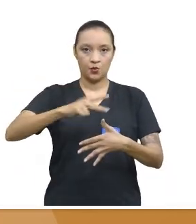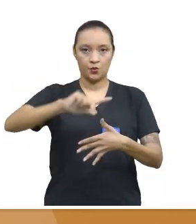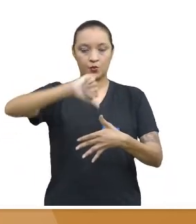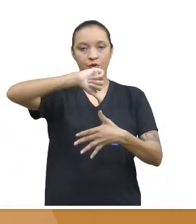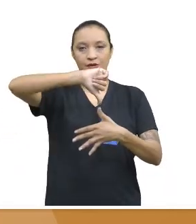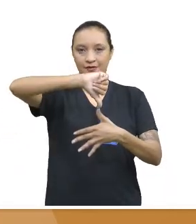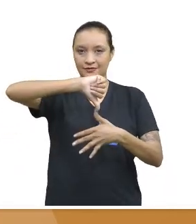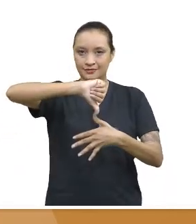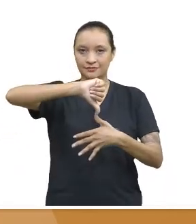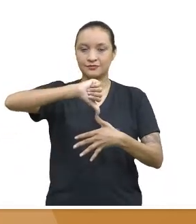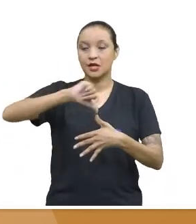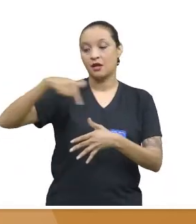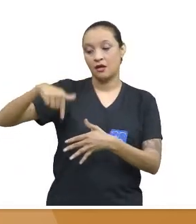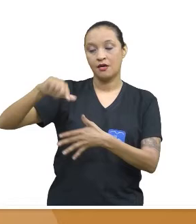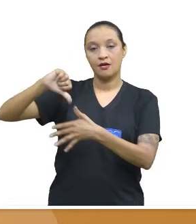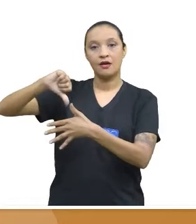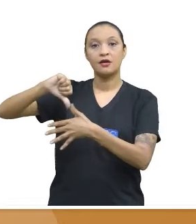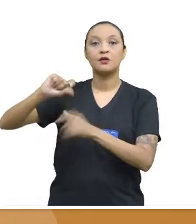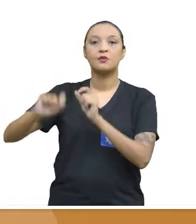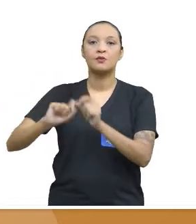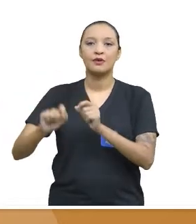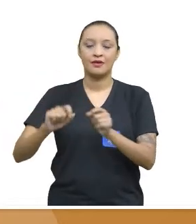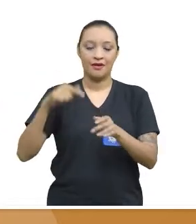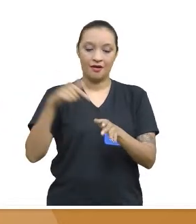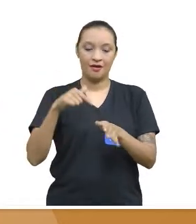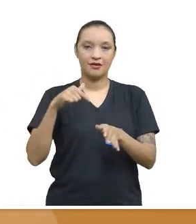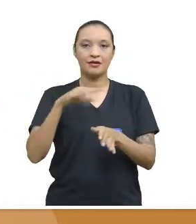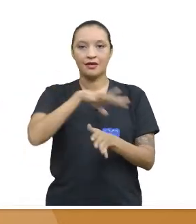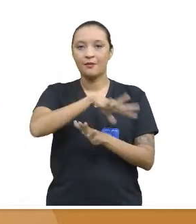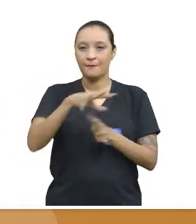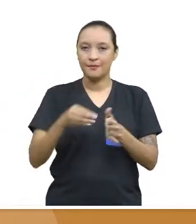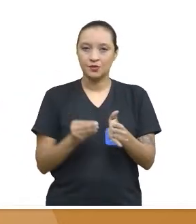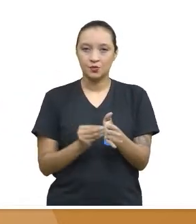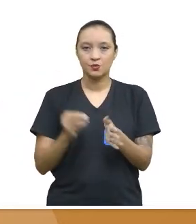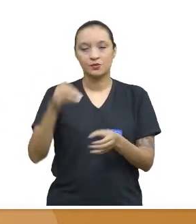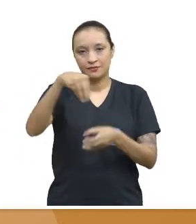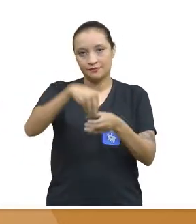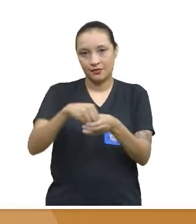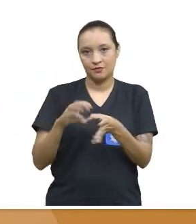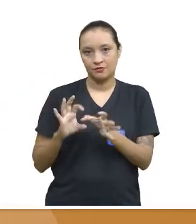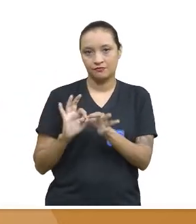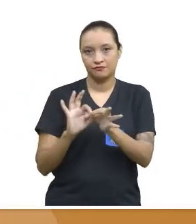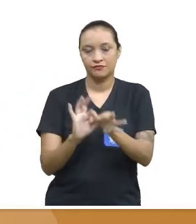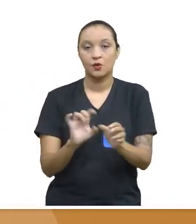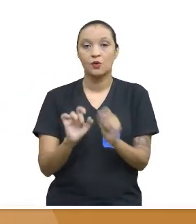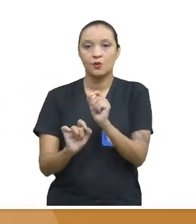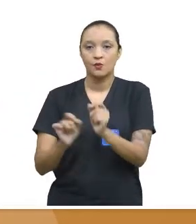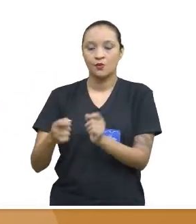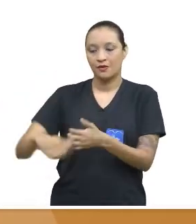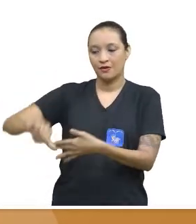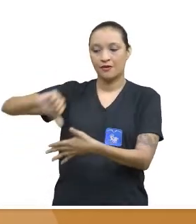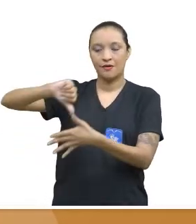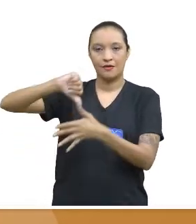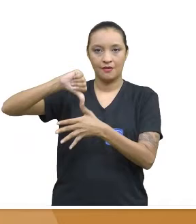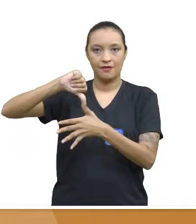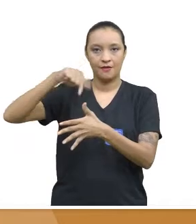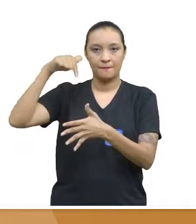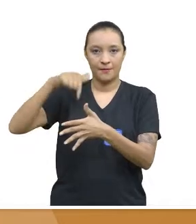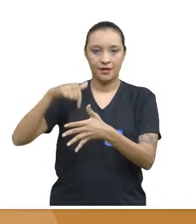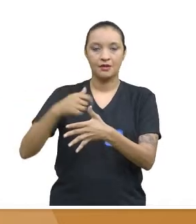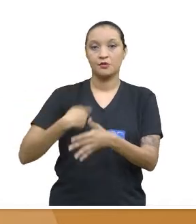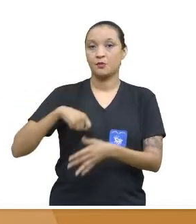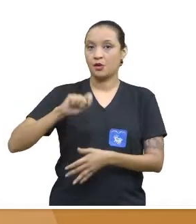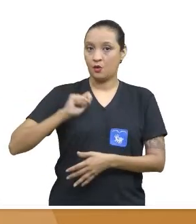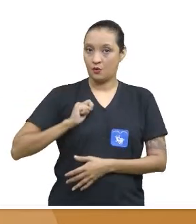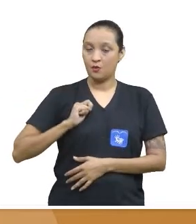estudamos também que a Amazônia vai estar aí no meio desse contexto, e a América Colonial Espanhola. Então, a gente vai